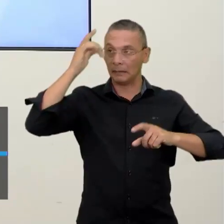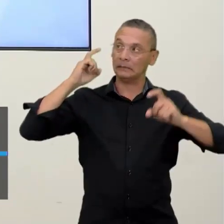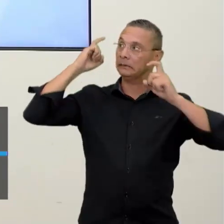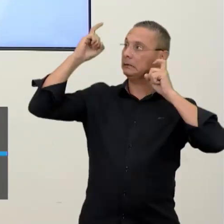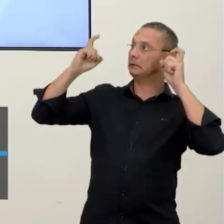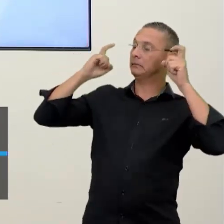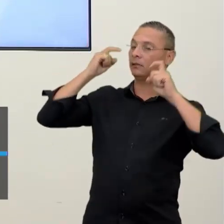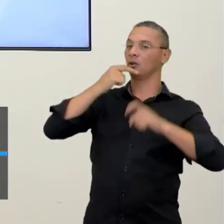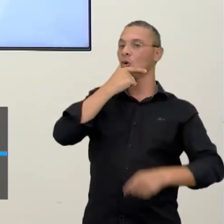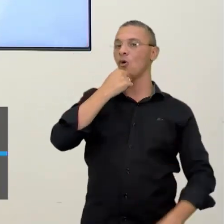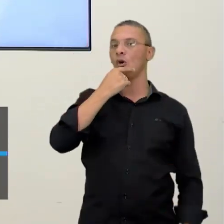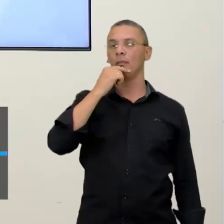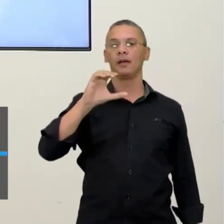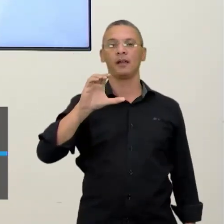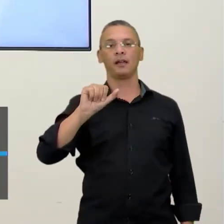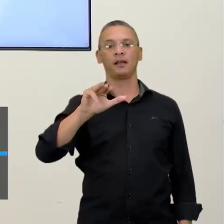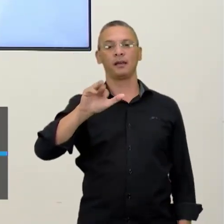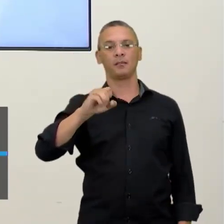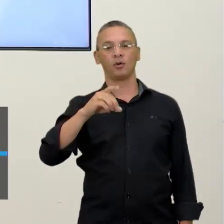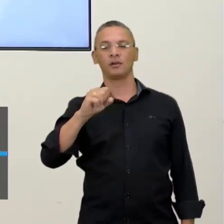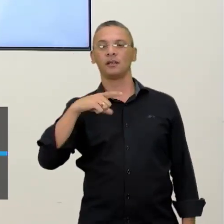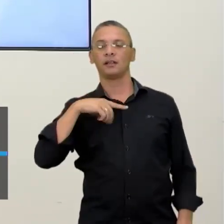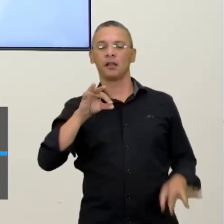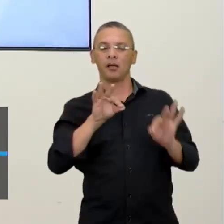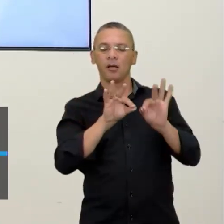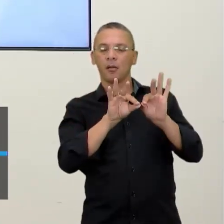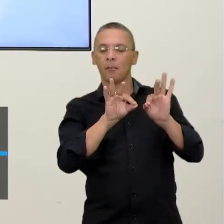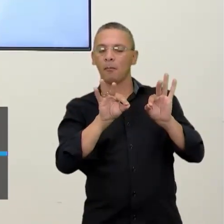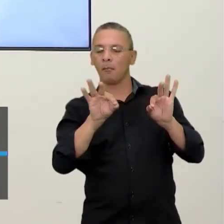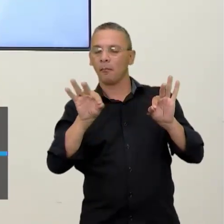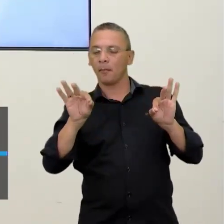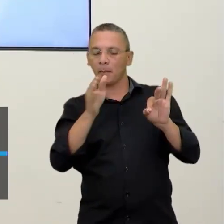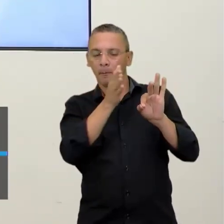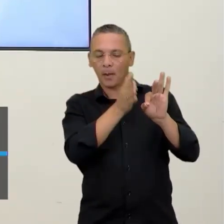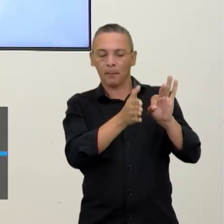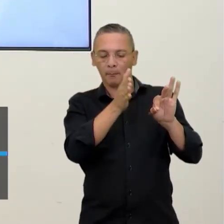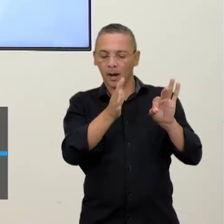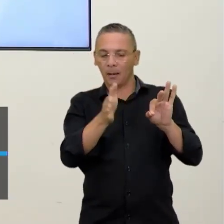Camões de colocar métrica,